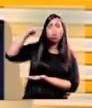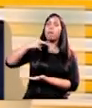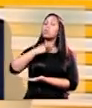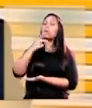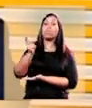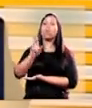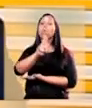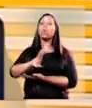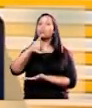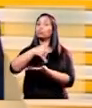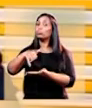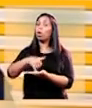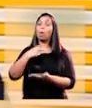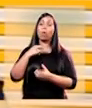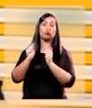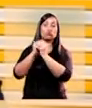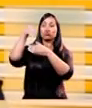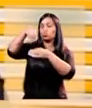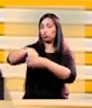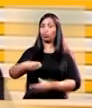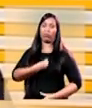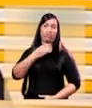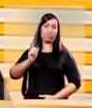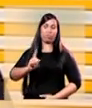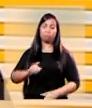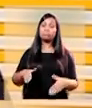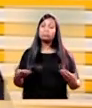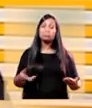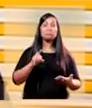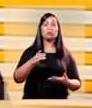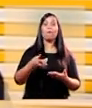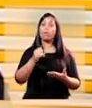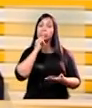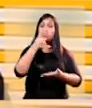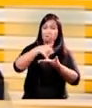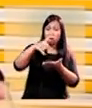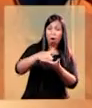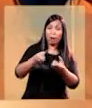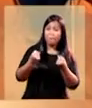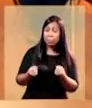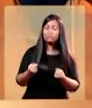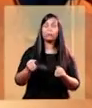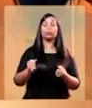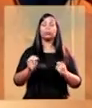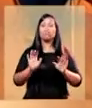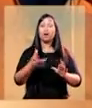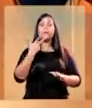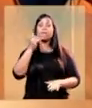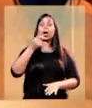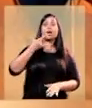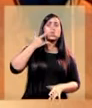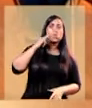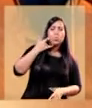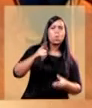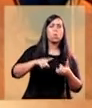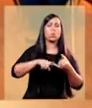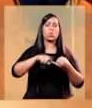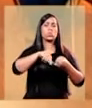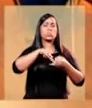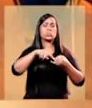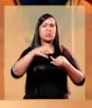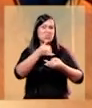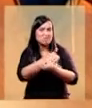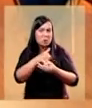onde tem uso de drogas, e aí não fala só droga pesada. Sim, né? Então, pais alcoólatras,